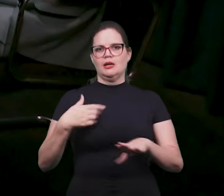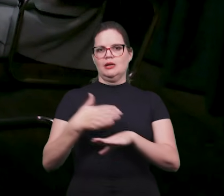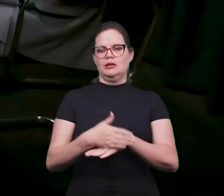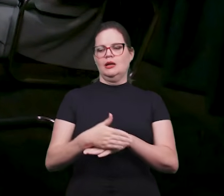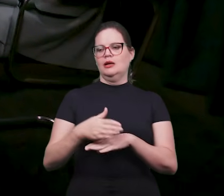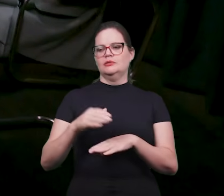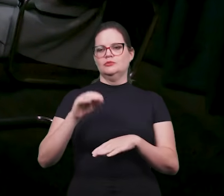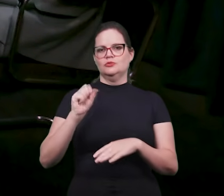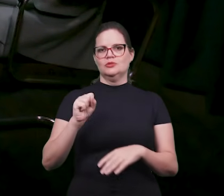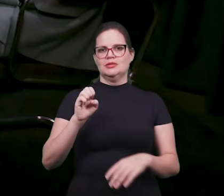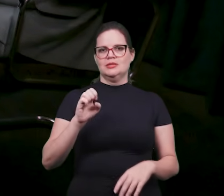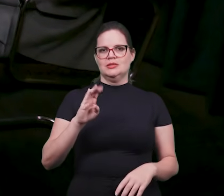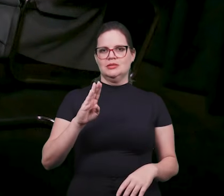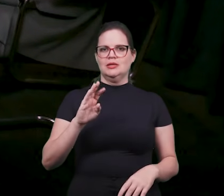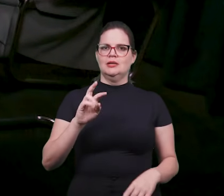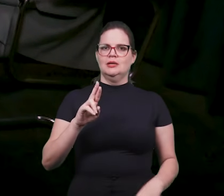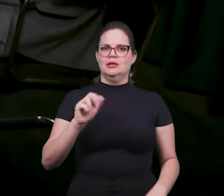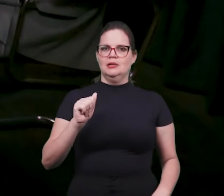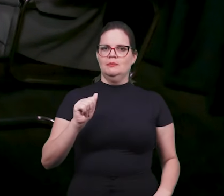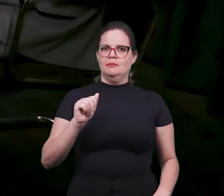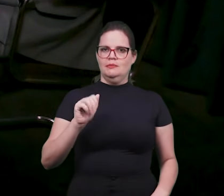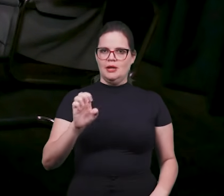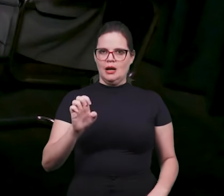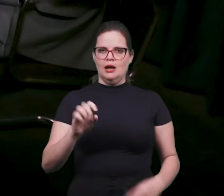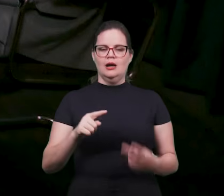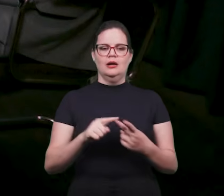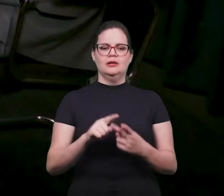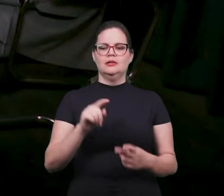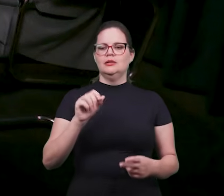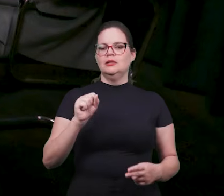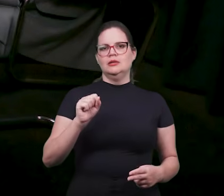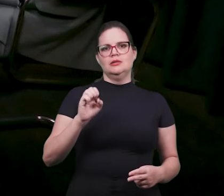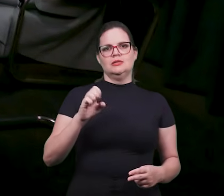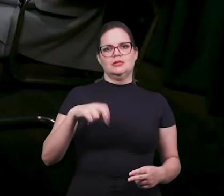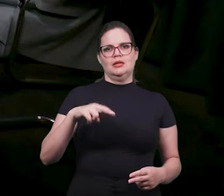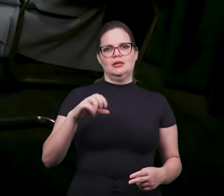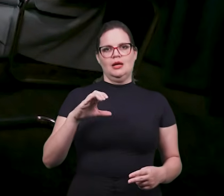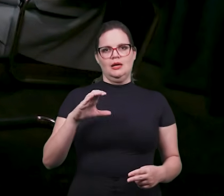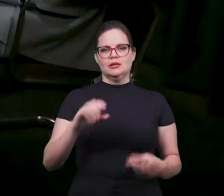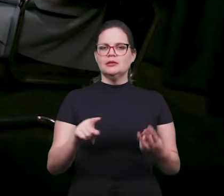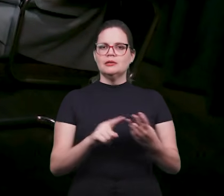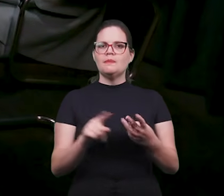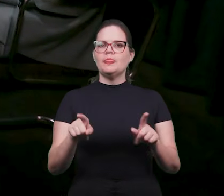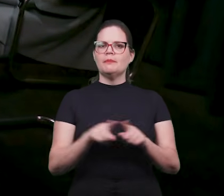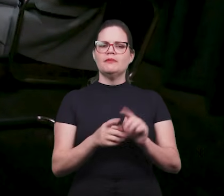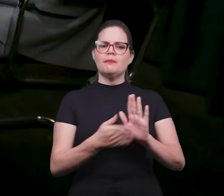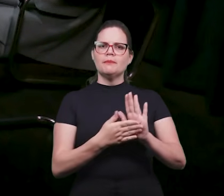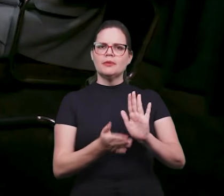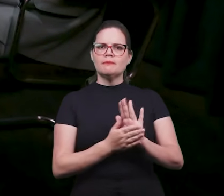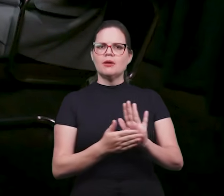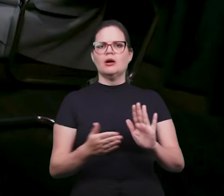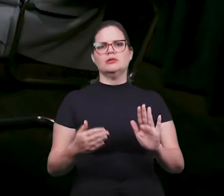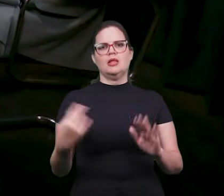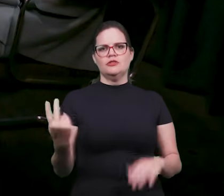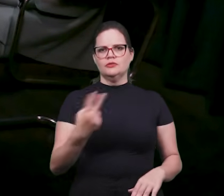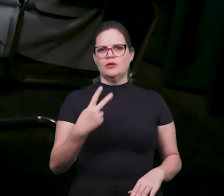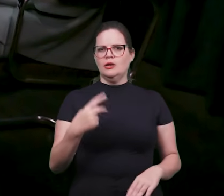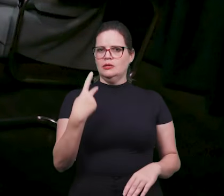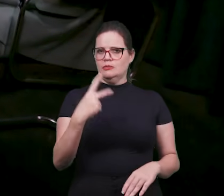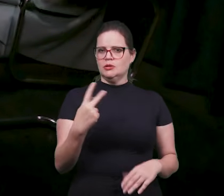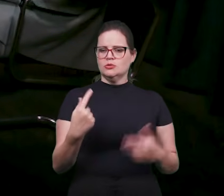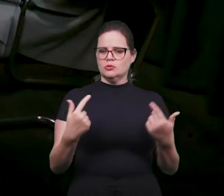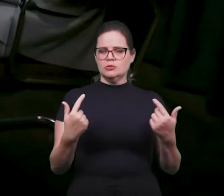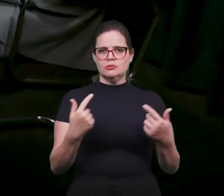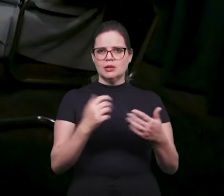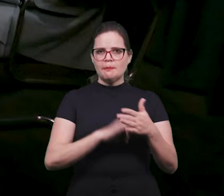da vida, como um Senac da vida, onde ele pode estruturar uma proposta de valor, uma proposta para o